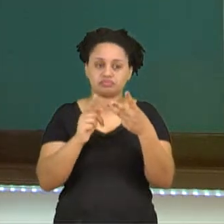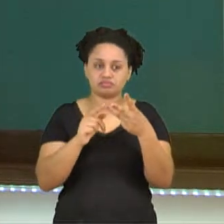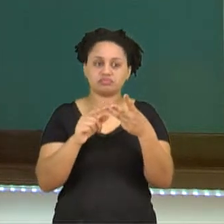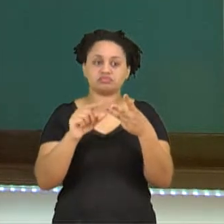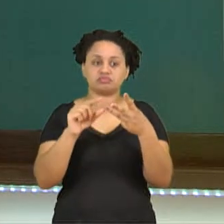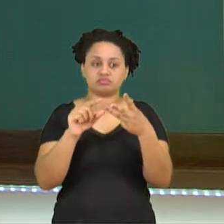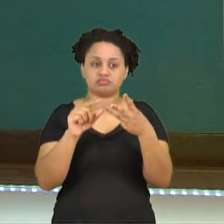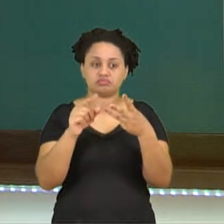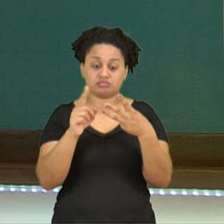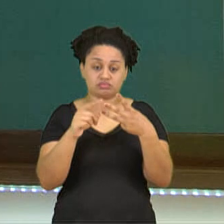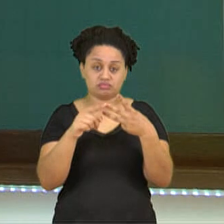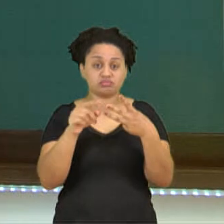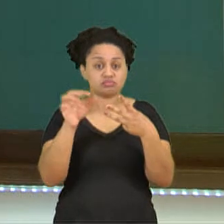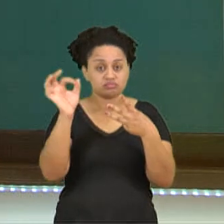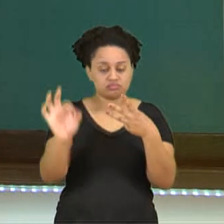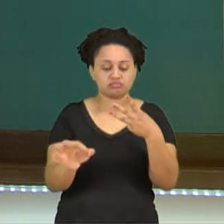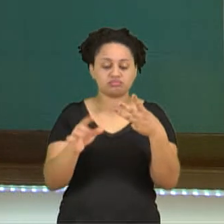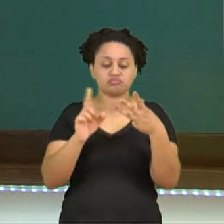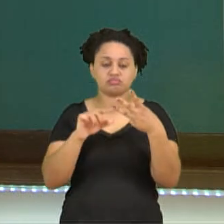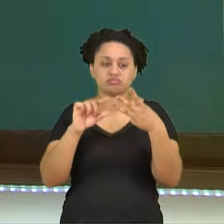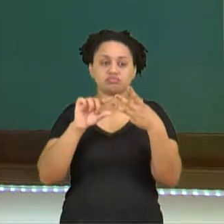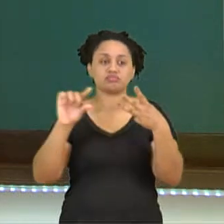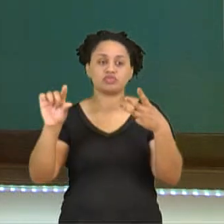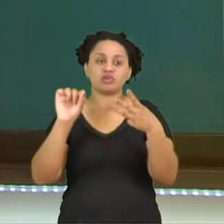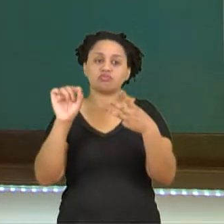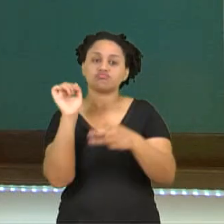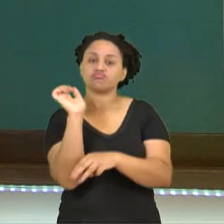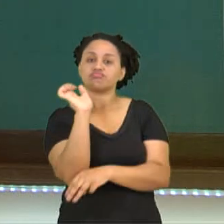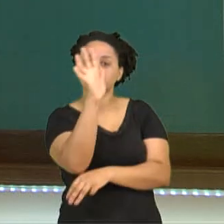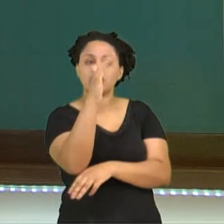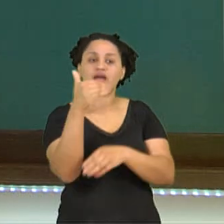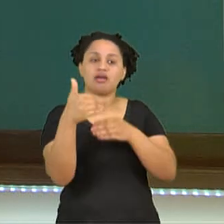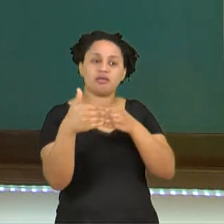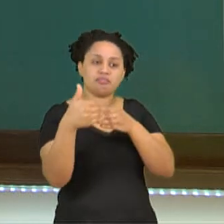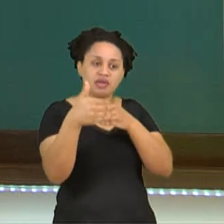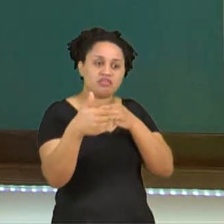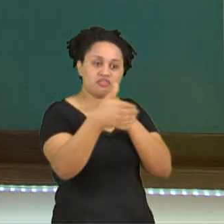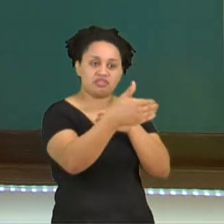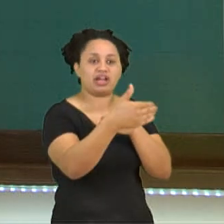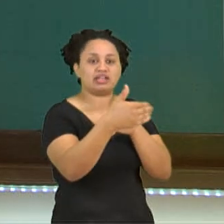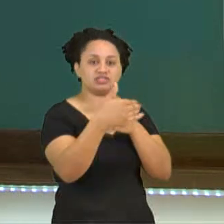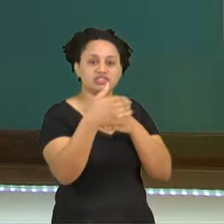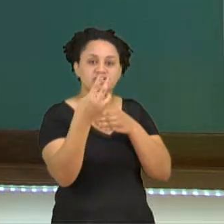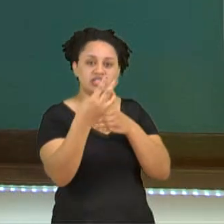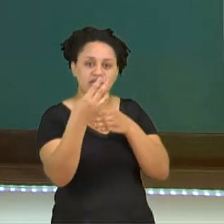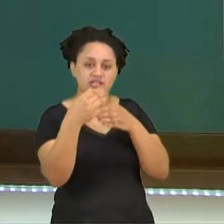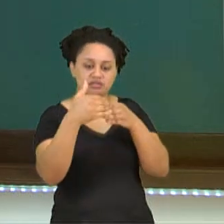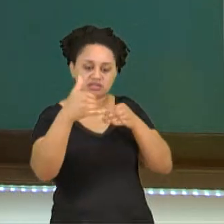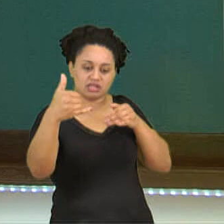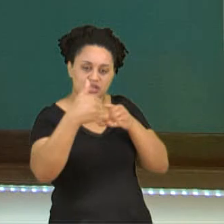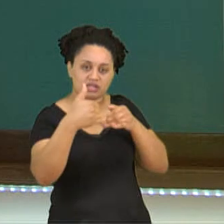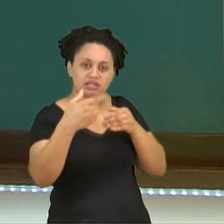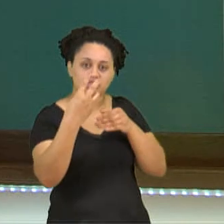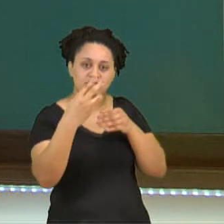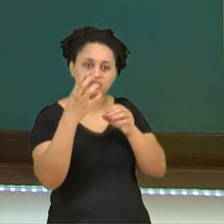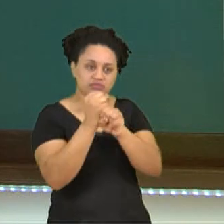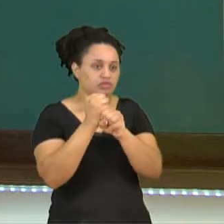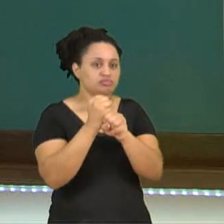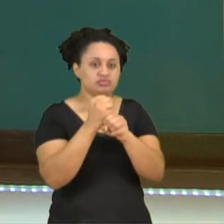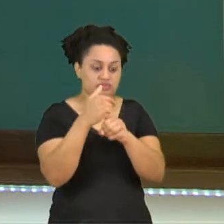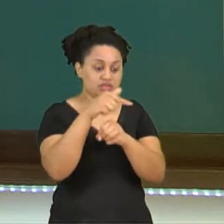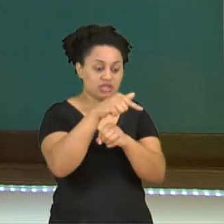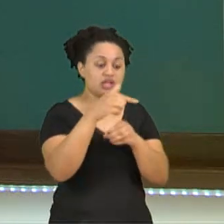Então, a alternativa é verdadeira. Arremessos à frente da linha de 3 pontos valem 3 pontos. Não,